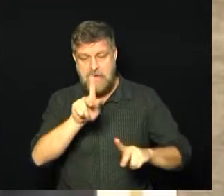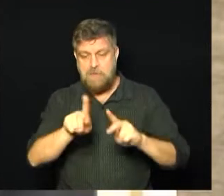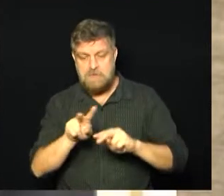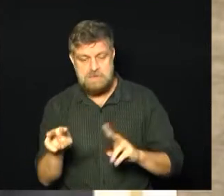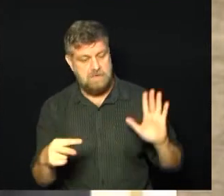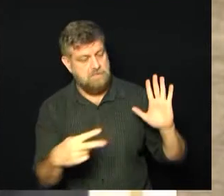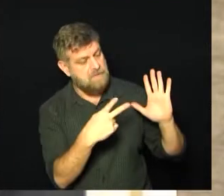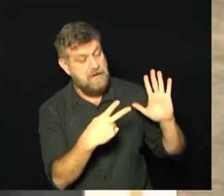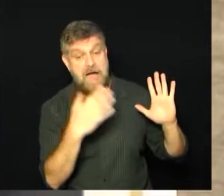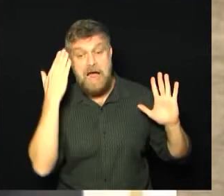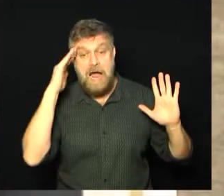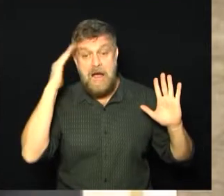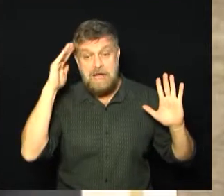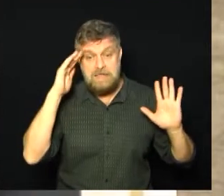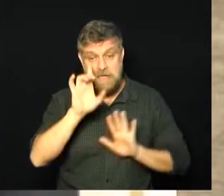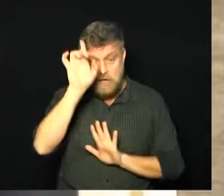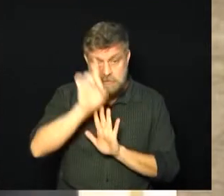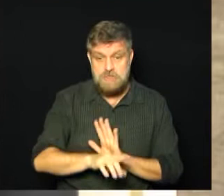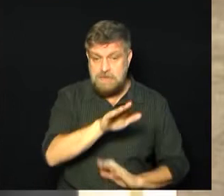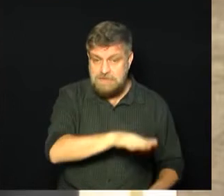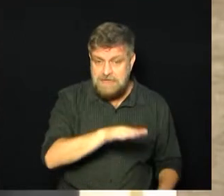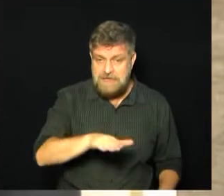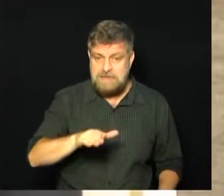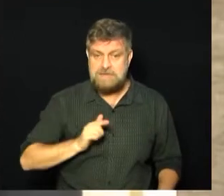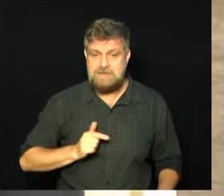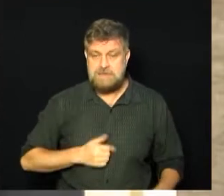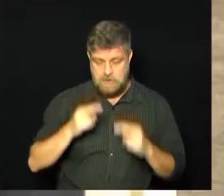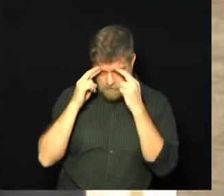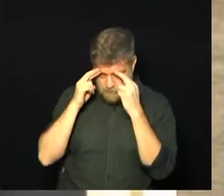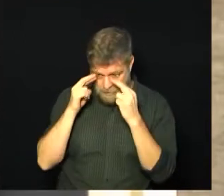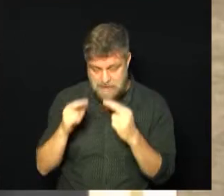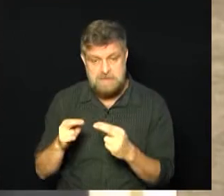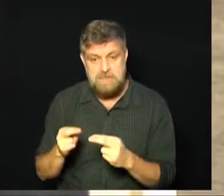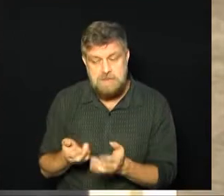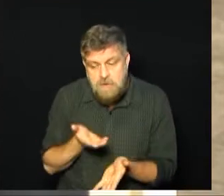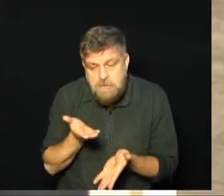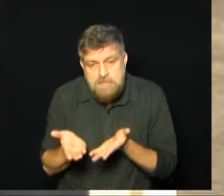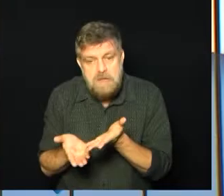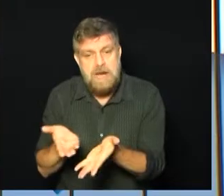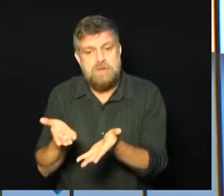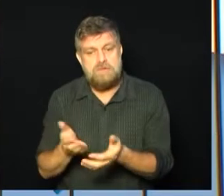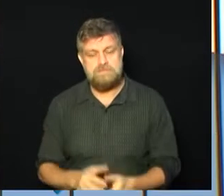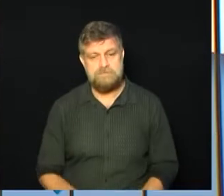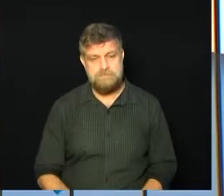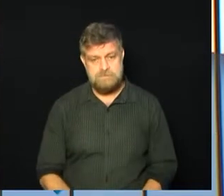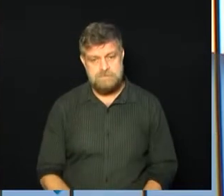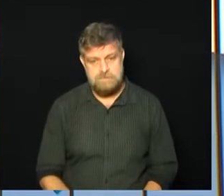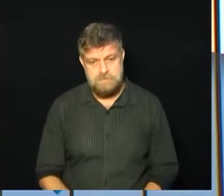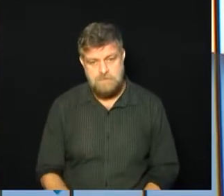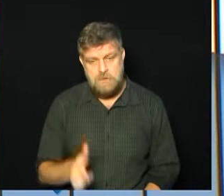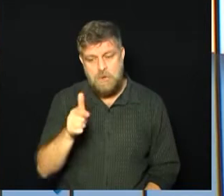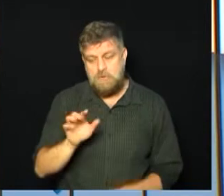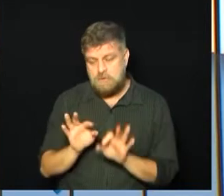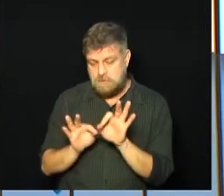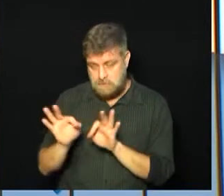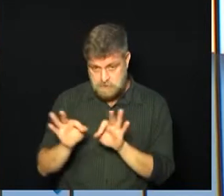possa entender que é um direito da criança o respeito e o bom trato. Um outro